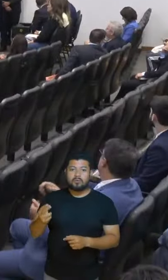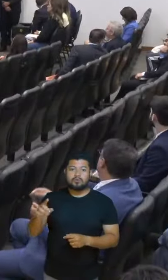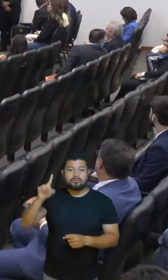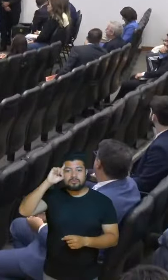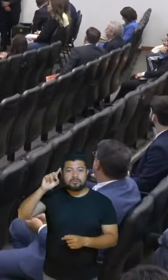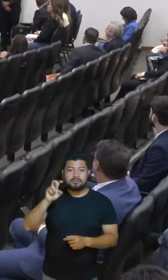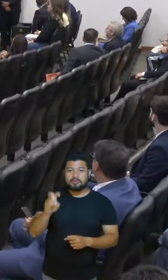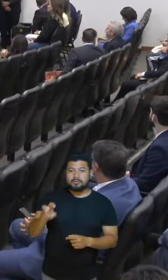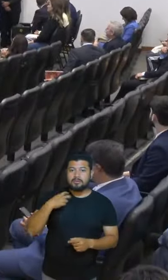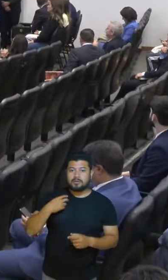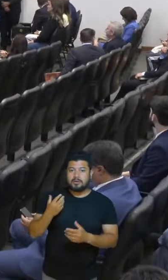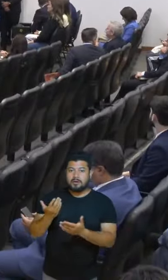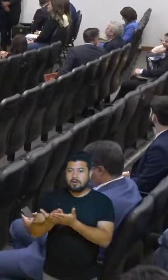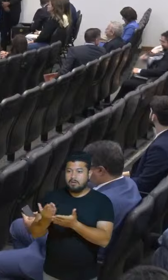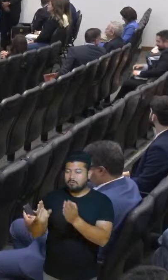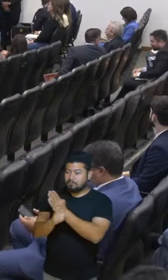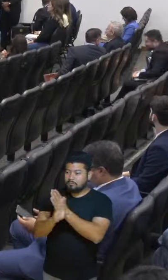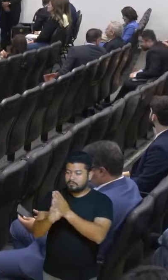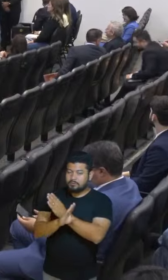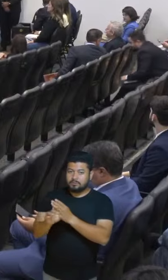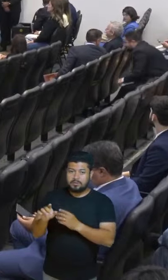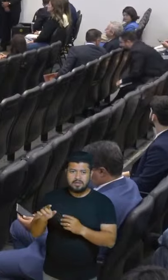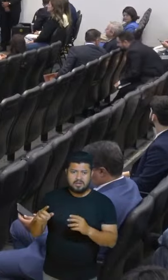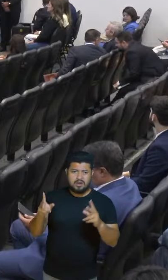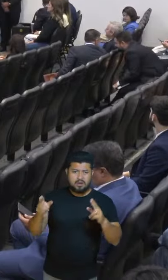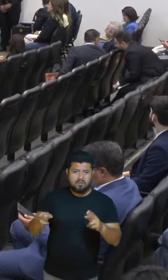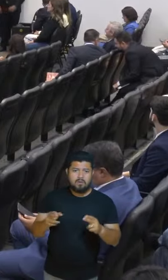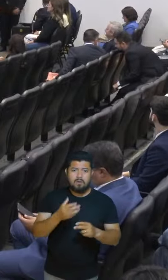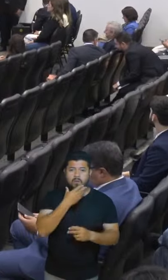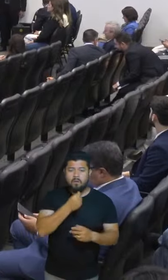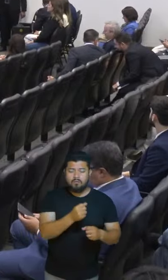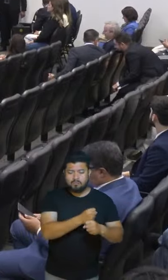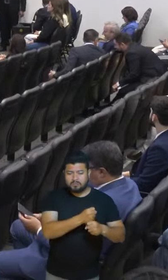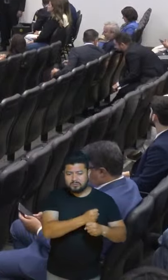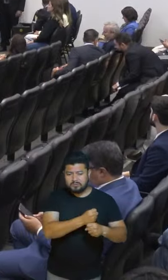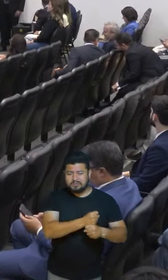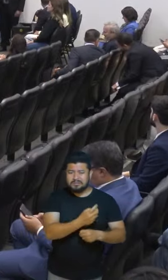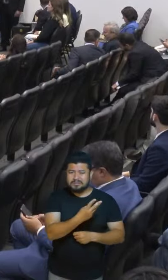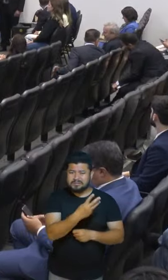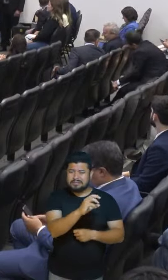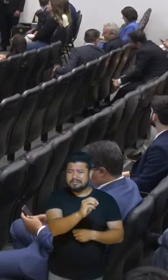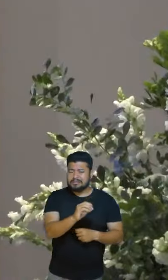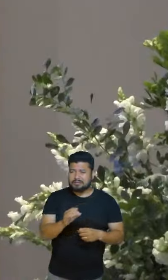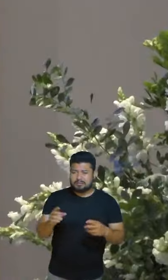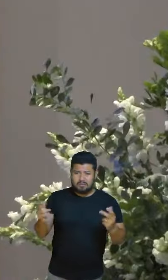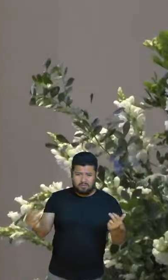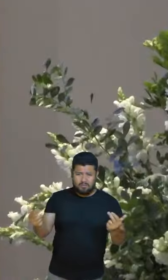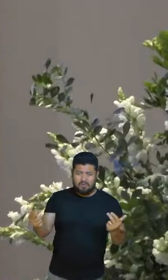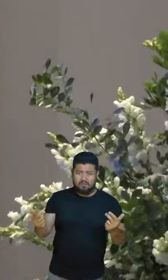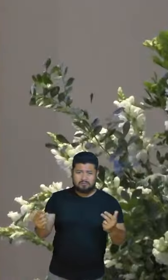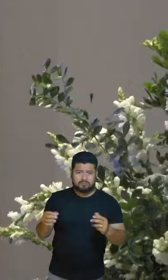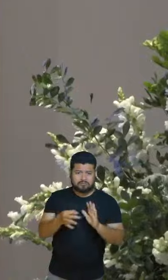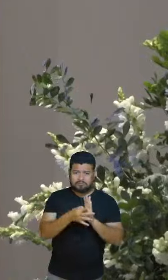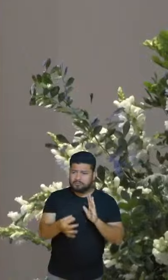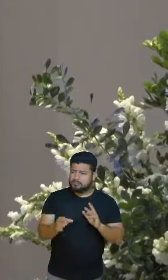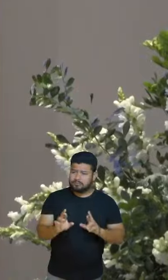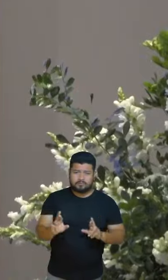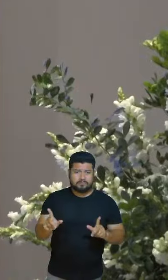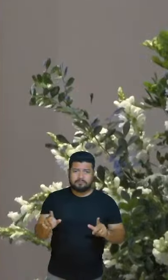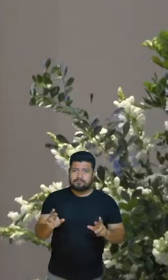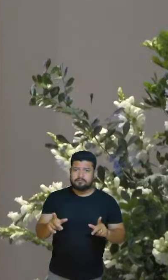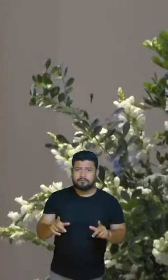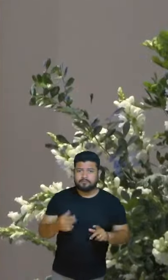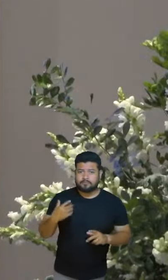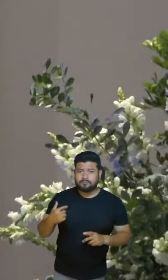está estudando aquele tema há 30 anos e tem conclusões a a emprestar então quando a gente fala e o tema parece meio chato meio